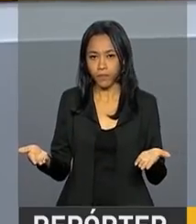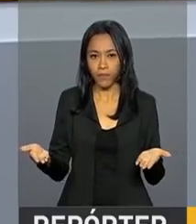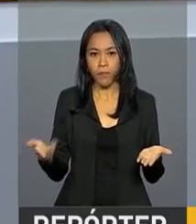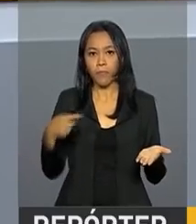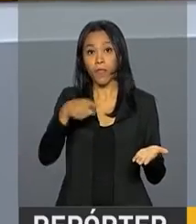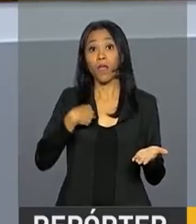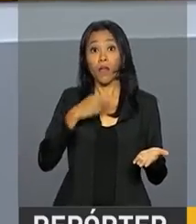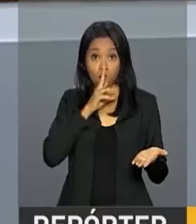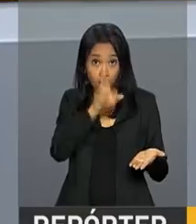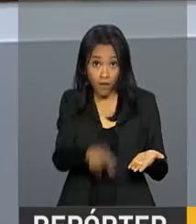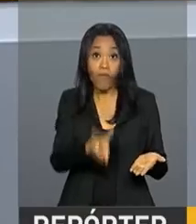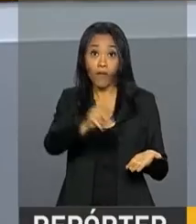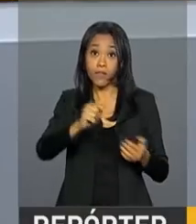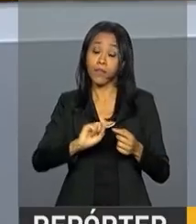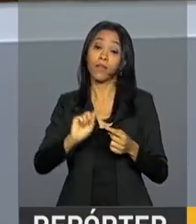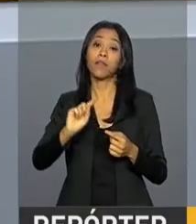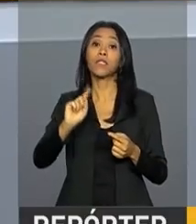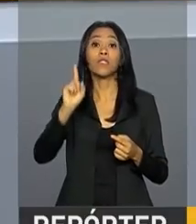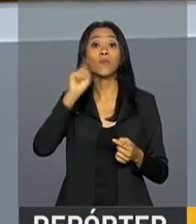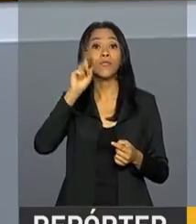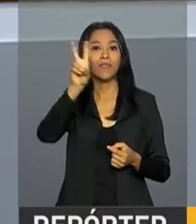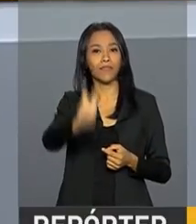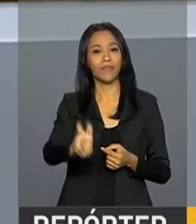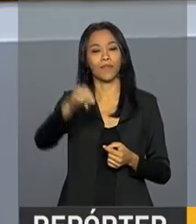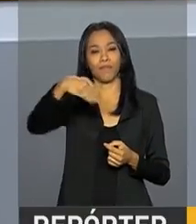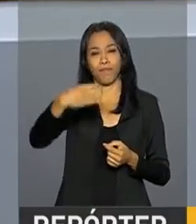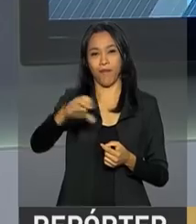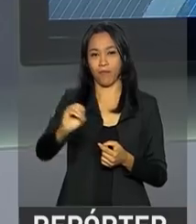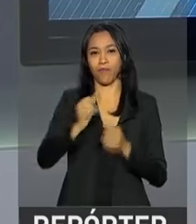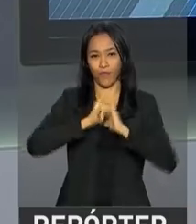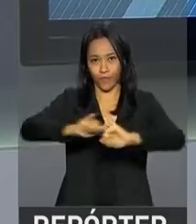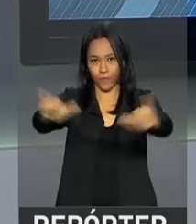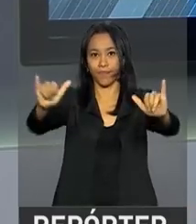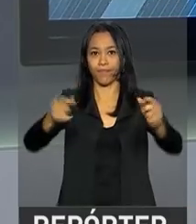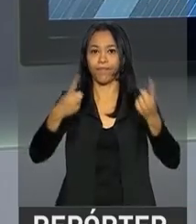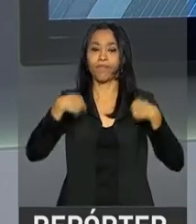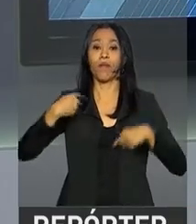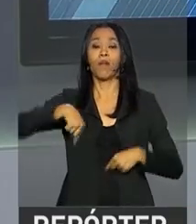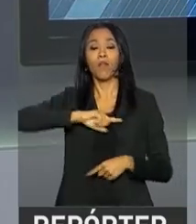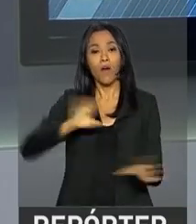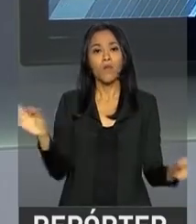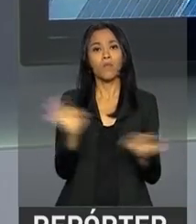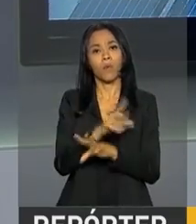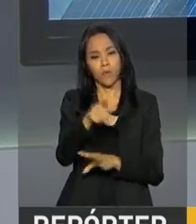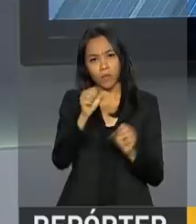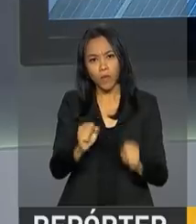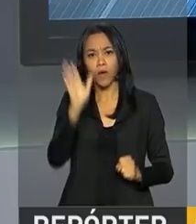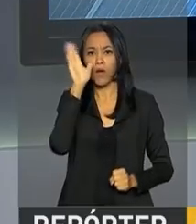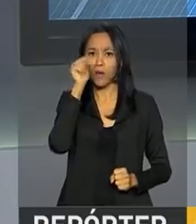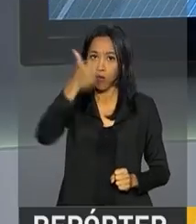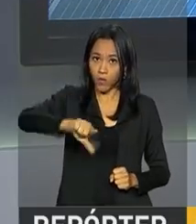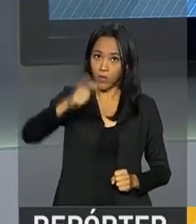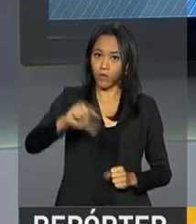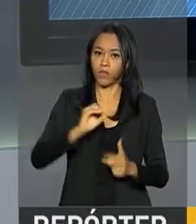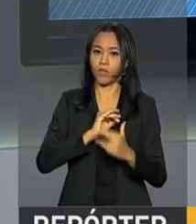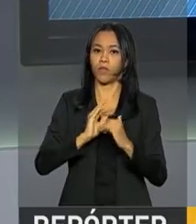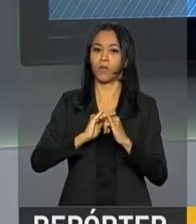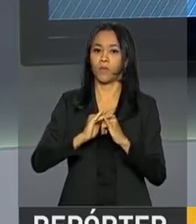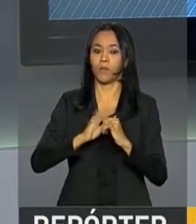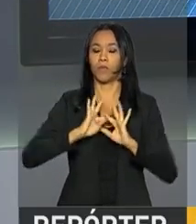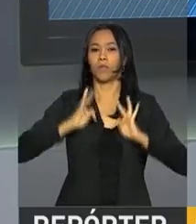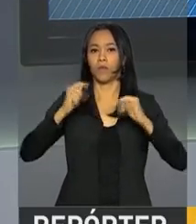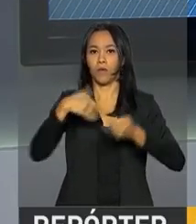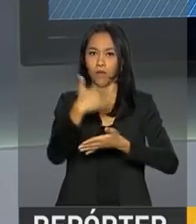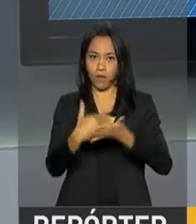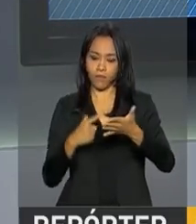o resultado vai ser divulgado a partir de 5 de março nós ficamos por aqui você pode rever as reportagens no youtube e